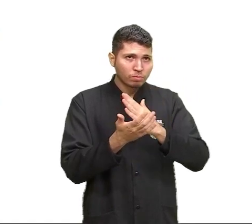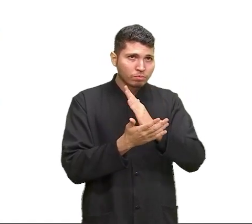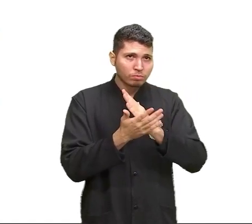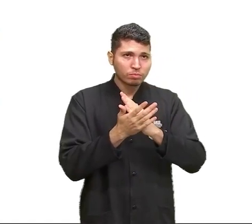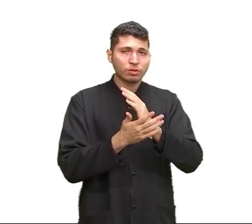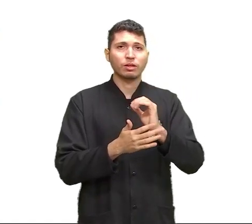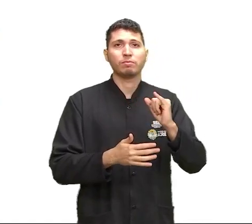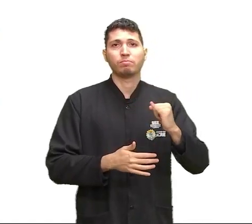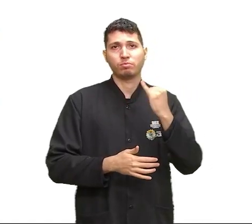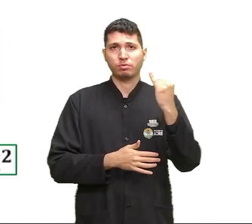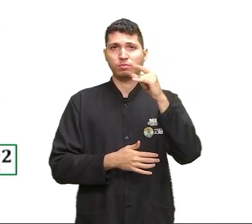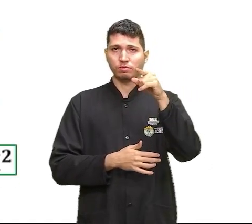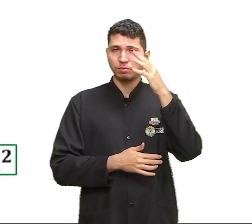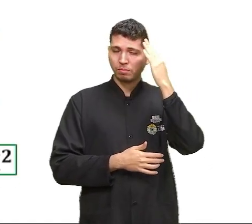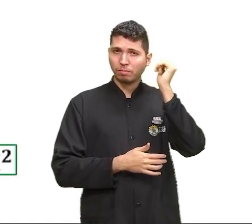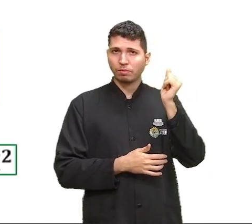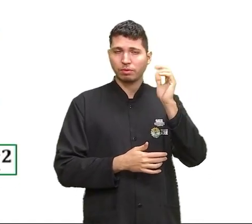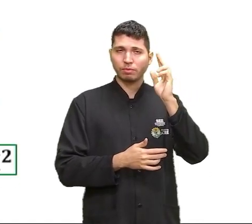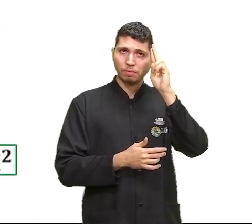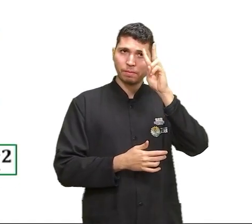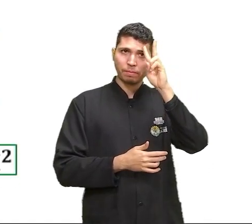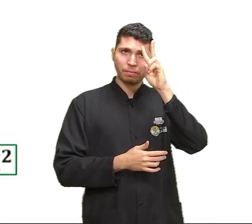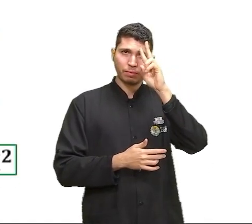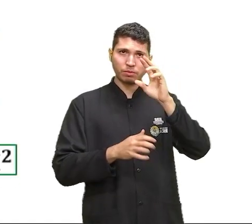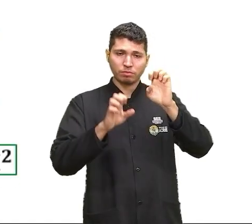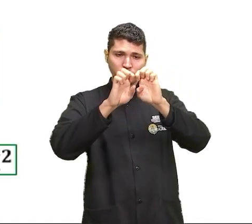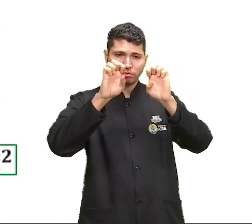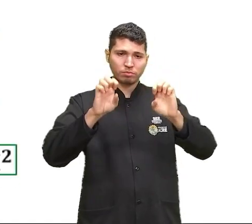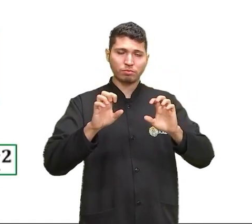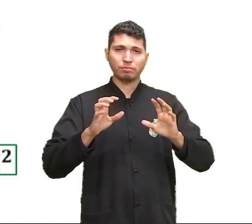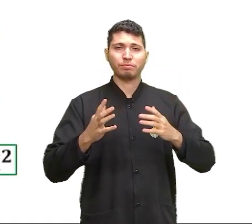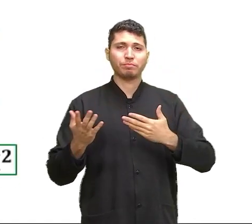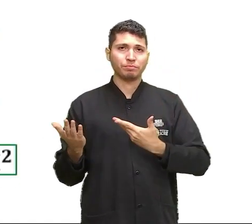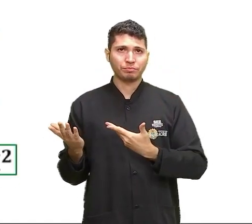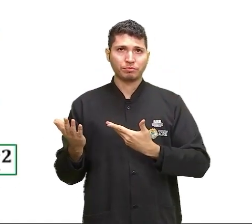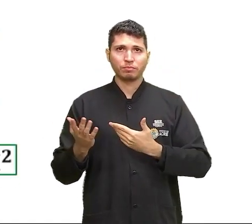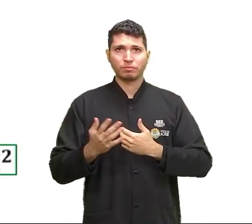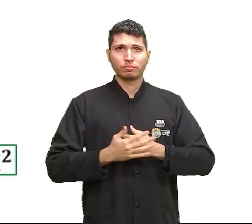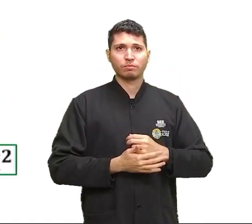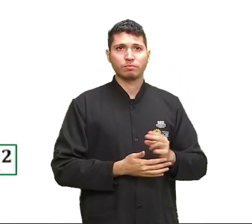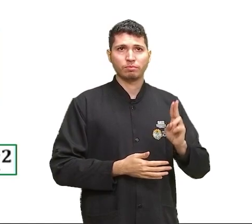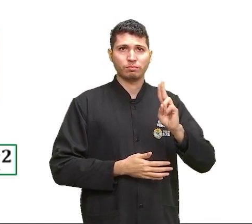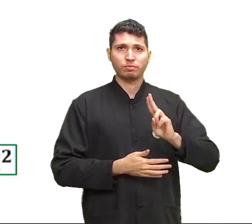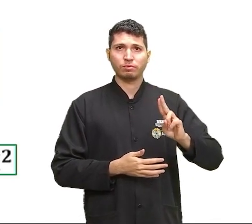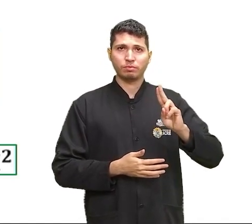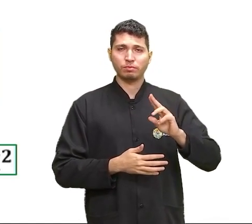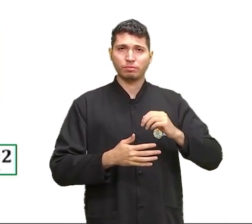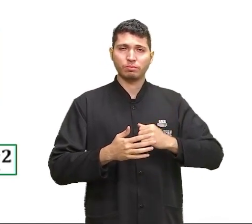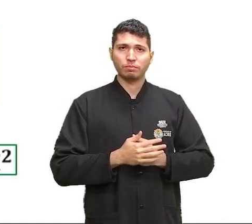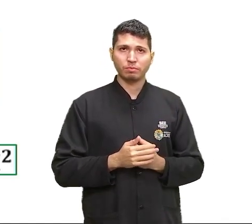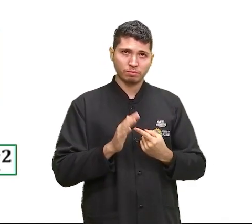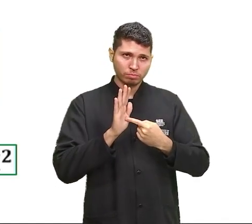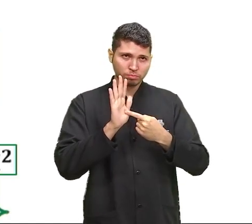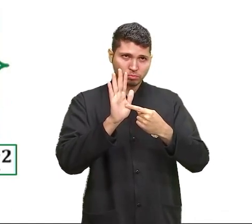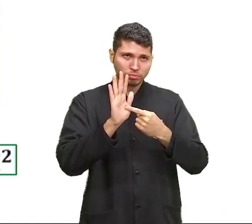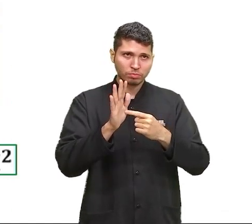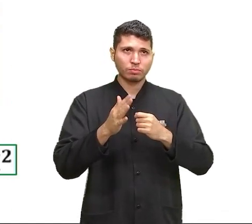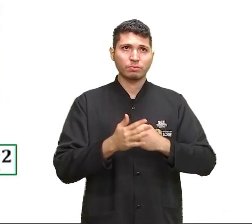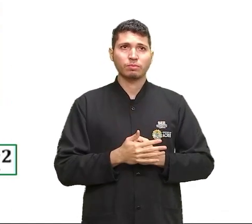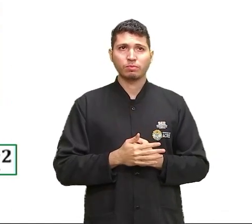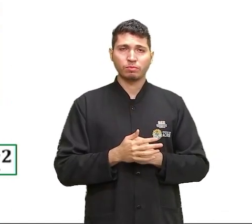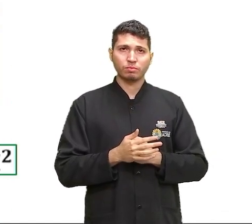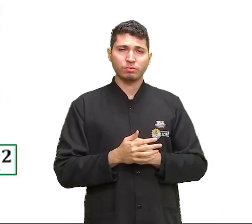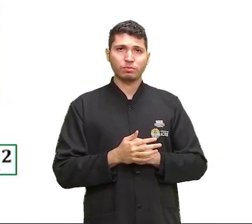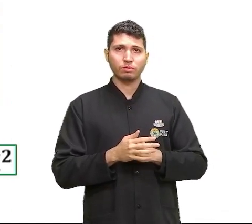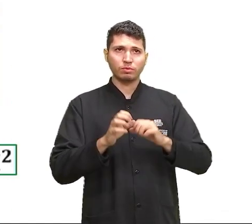bastante importante a gente lembrar, tá? Essas fórmulas aqui a gente está utilizando para provar, para mostrar o que acontece e